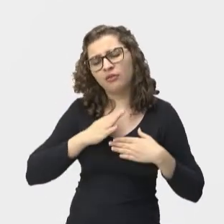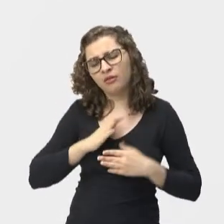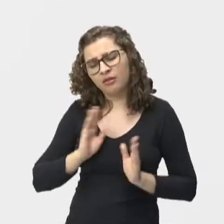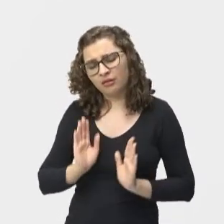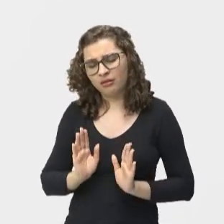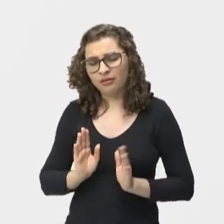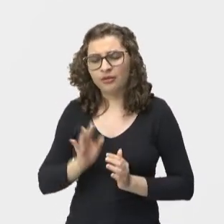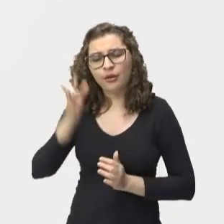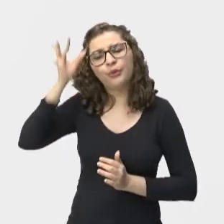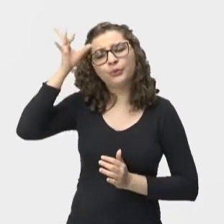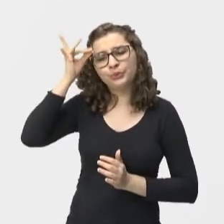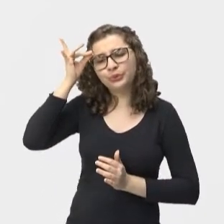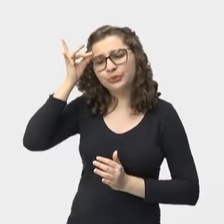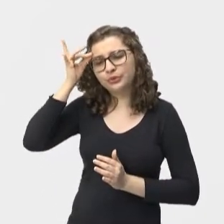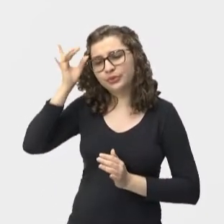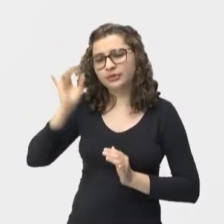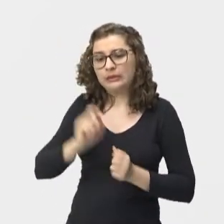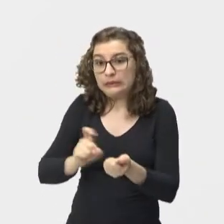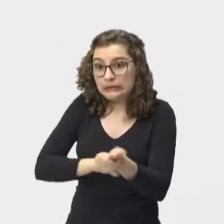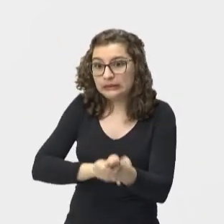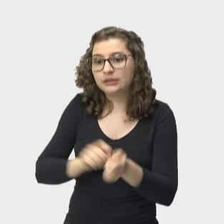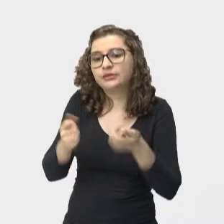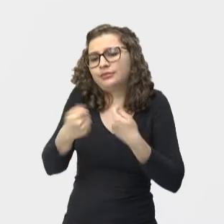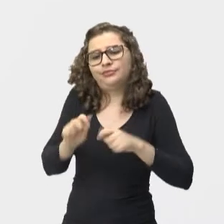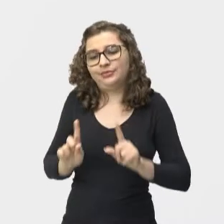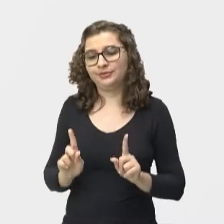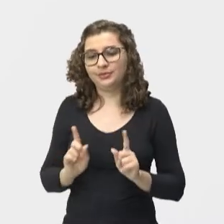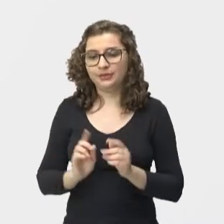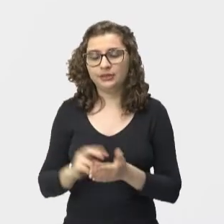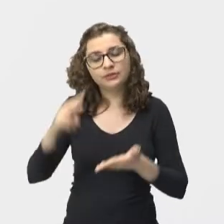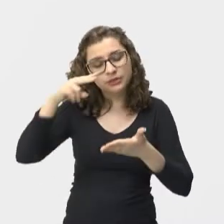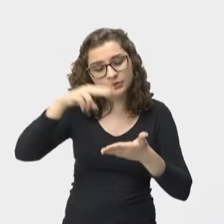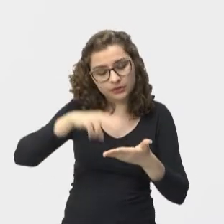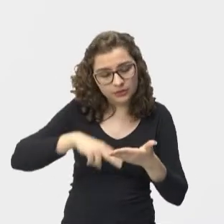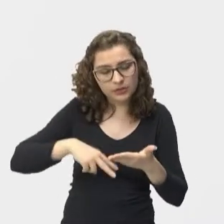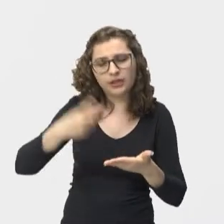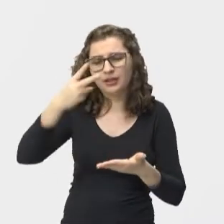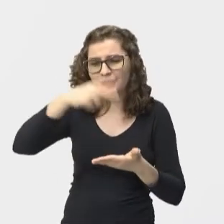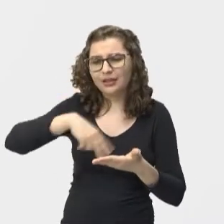tranquilidade, com calma, não se afobem, leiam e releiam.